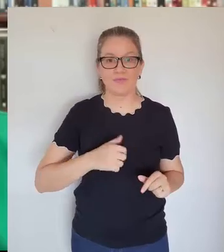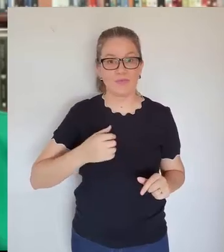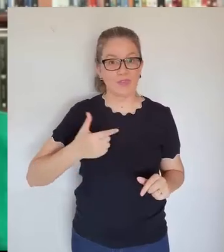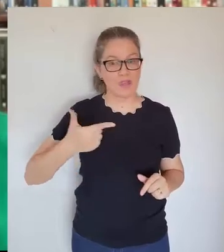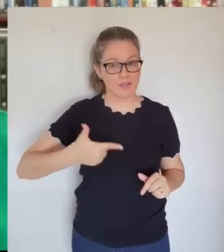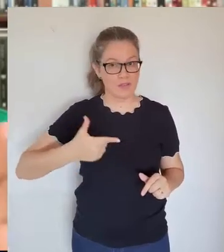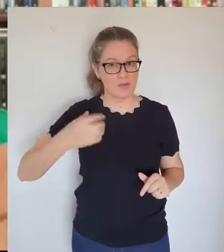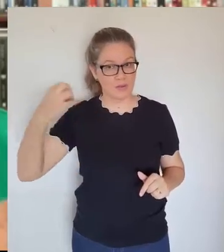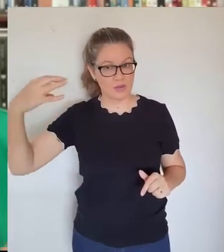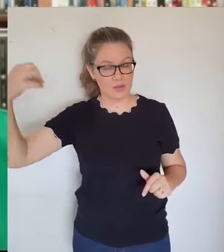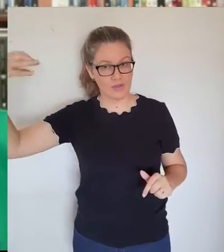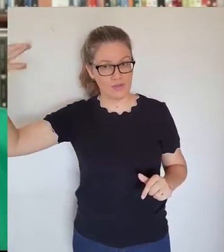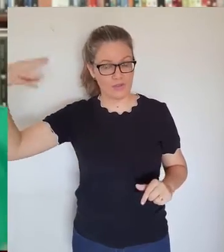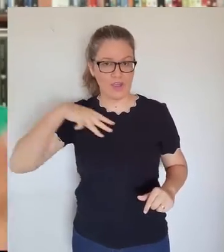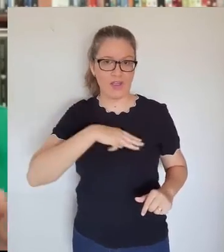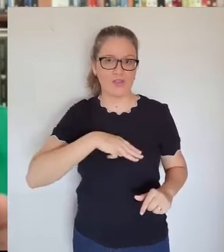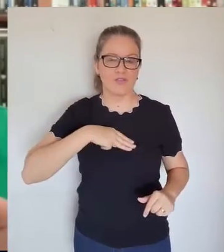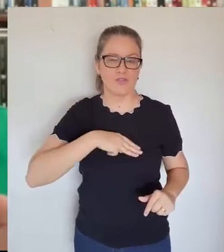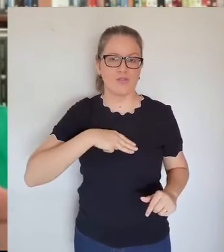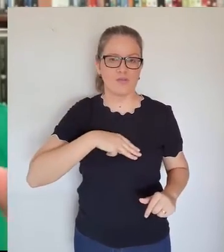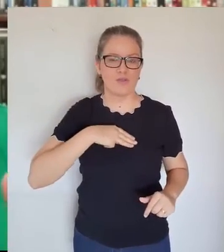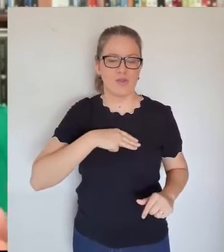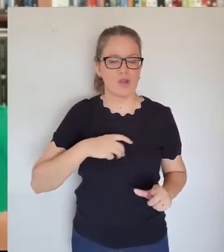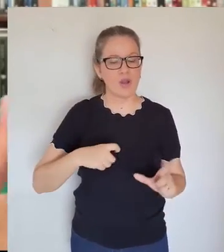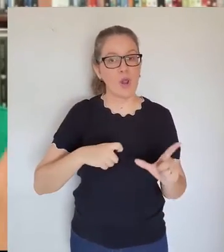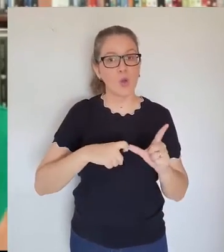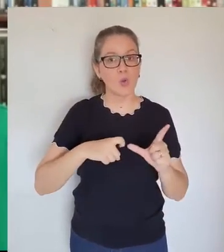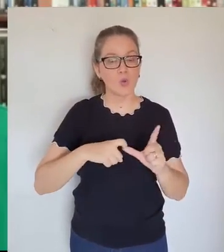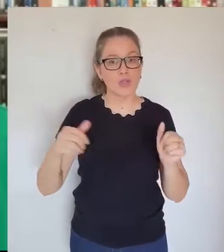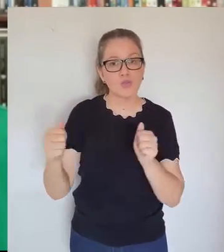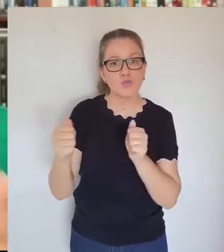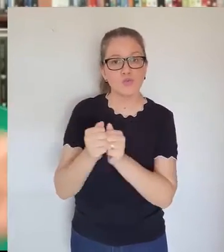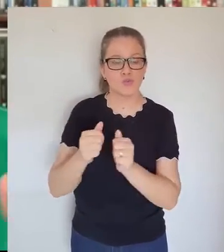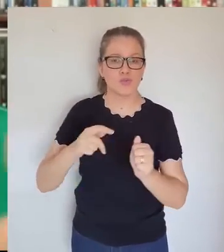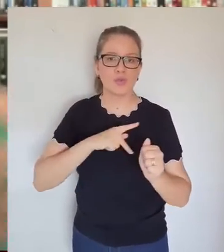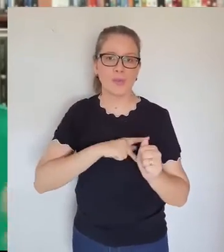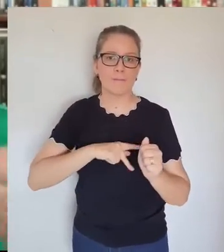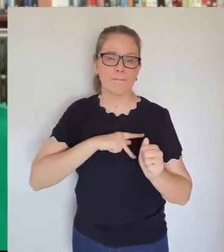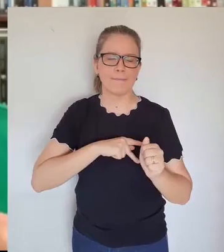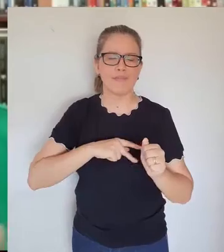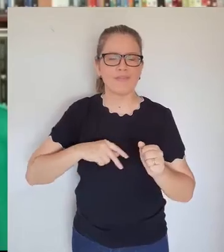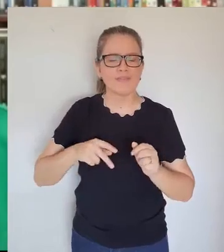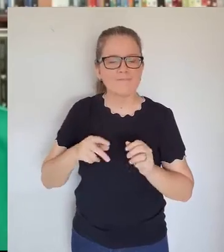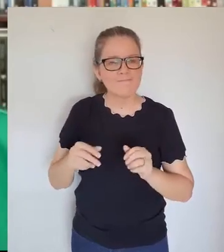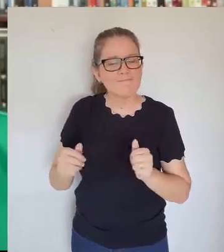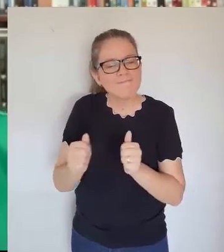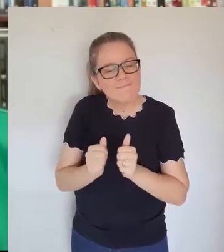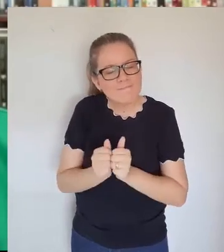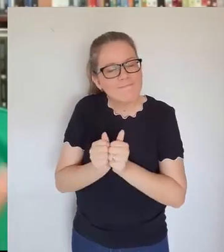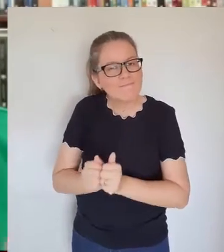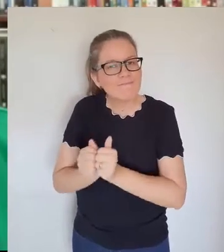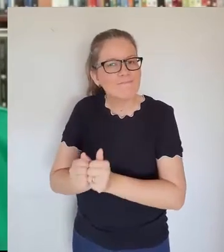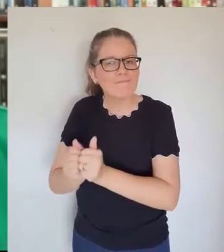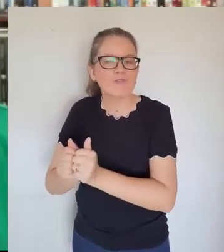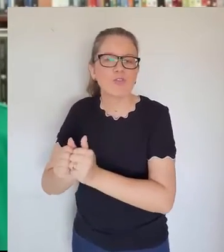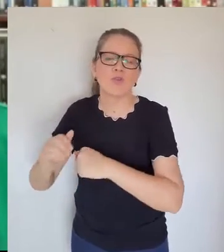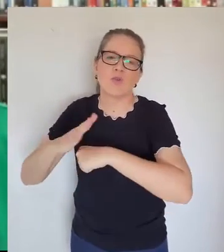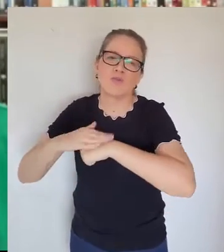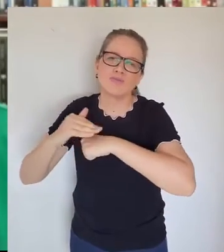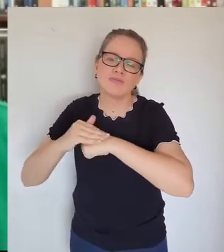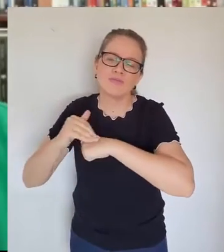que na segunda viagem missionária, Lucas se junta a Paulo e acompanha Paulo até o final,